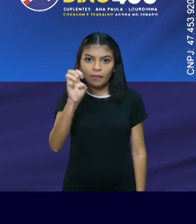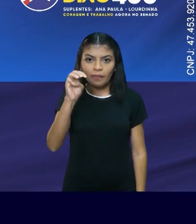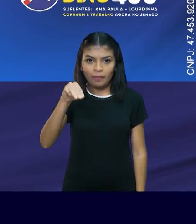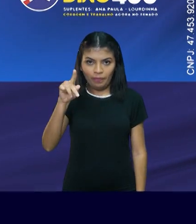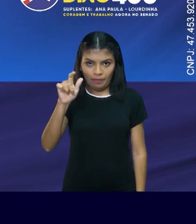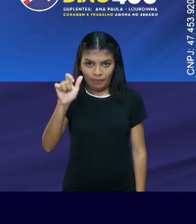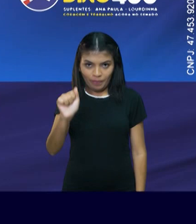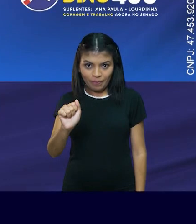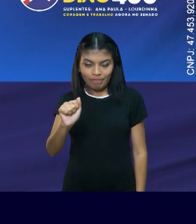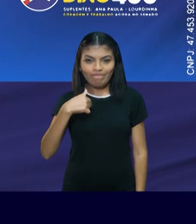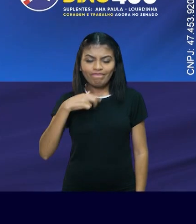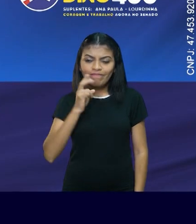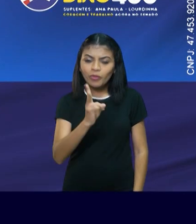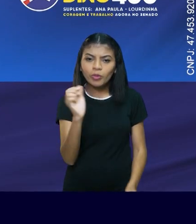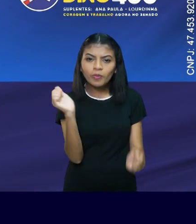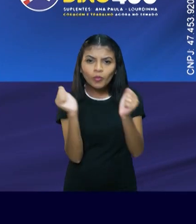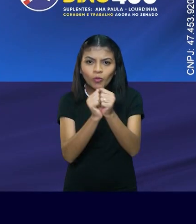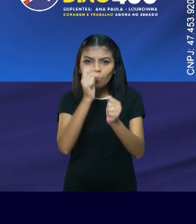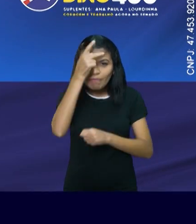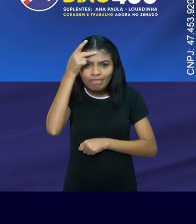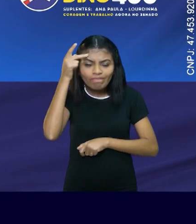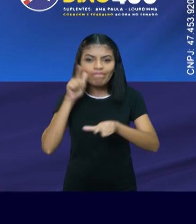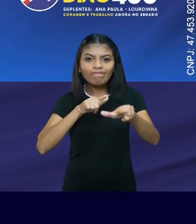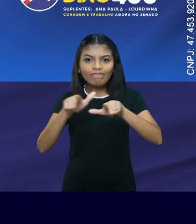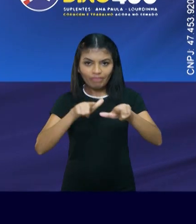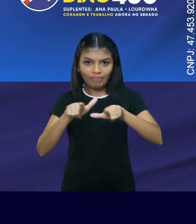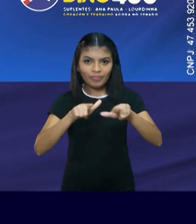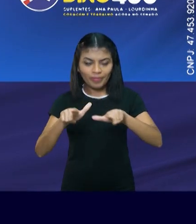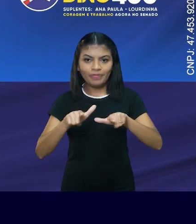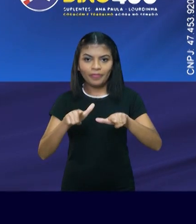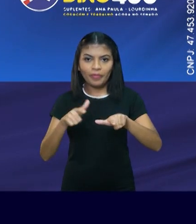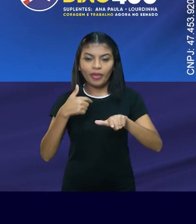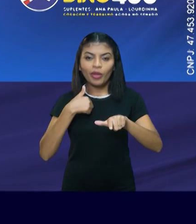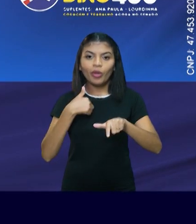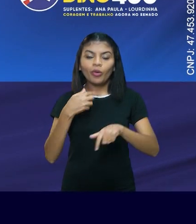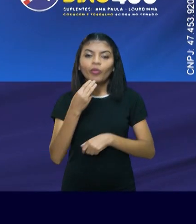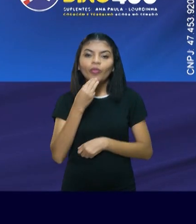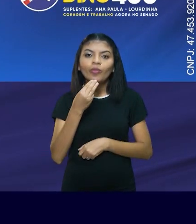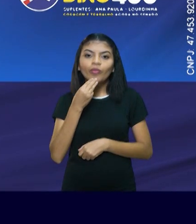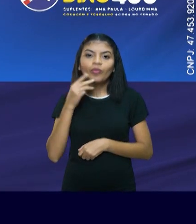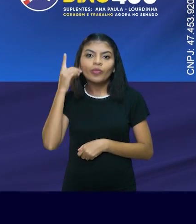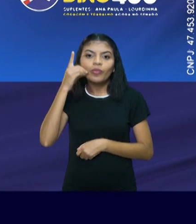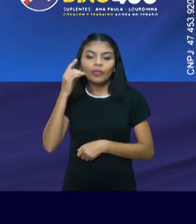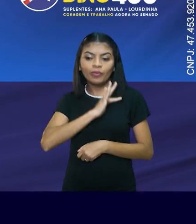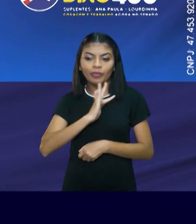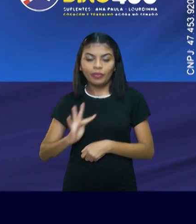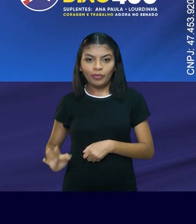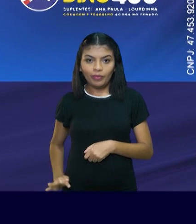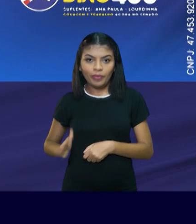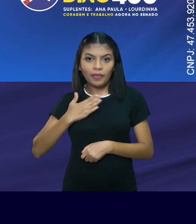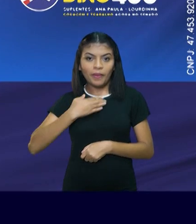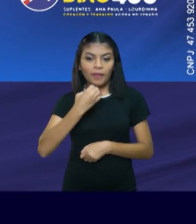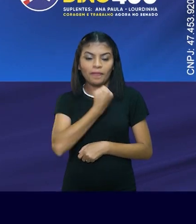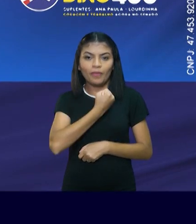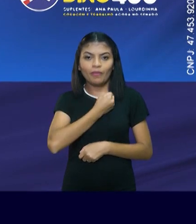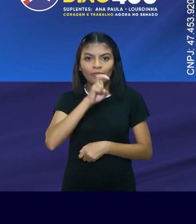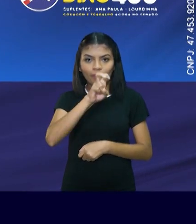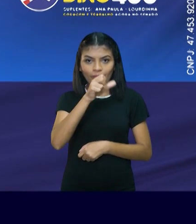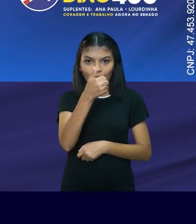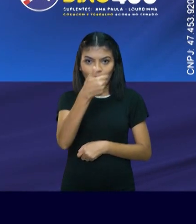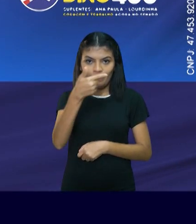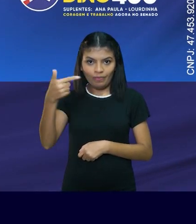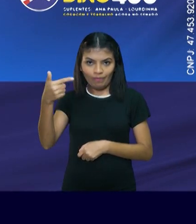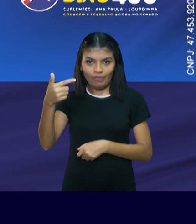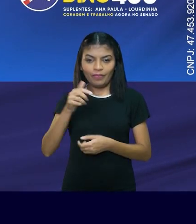da Previdência, eu sempre estive ao lado dos trabalhadores e daqueles que mais precisam. Sou Marreca Filho, candidato à reeleição para deputado federal e meu número